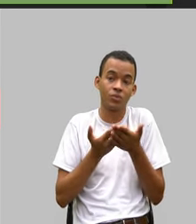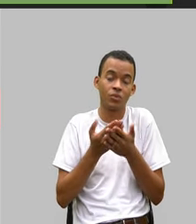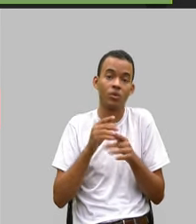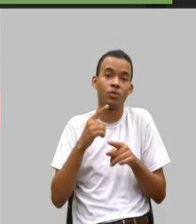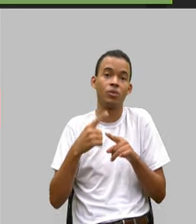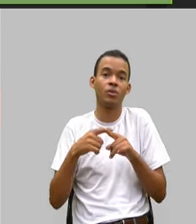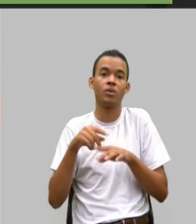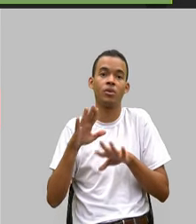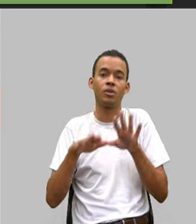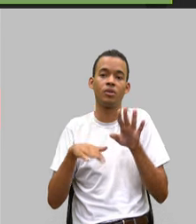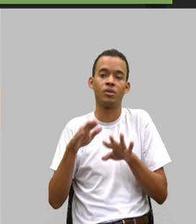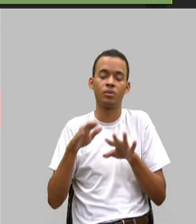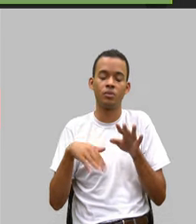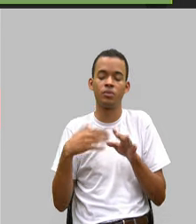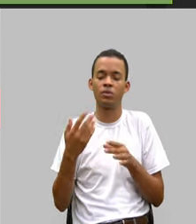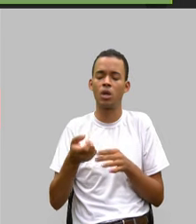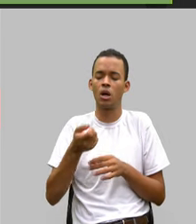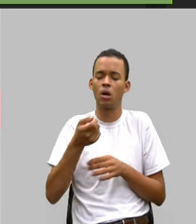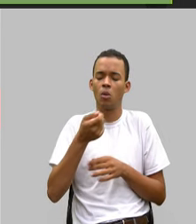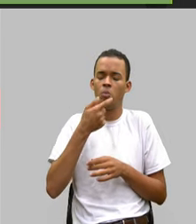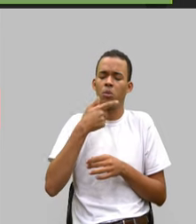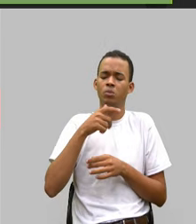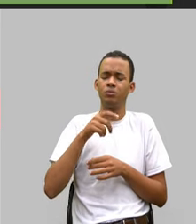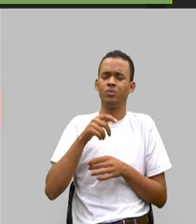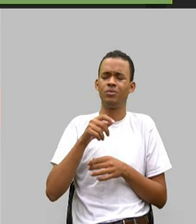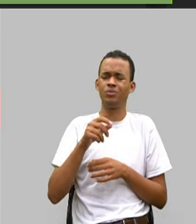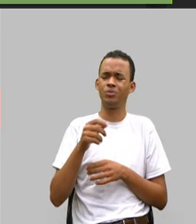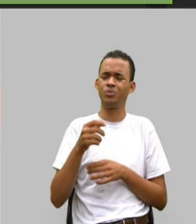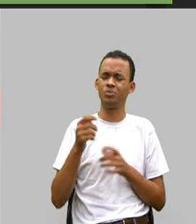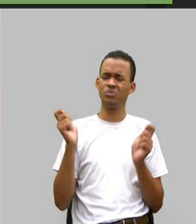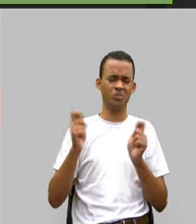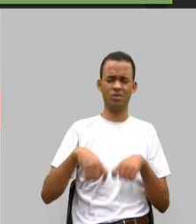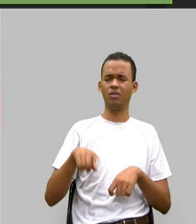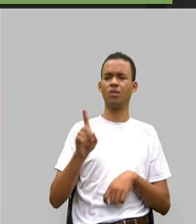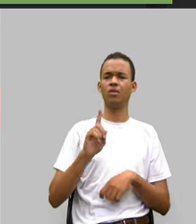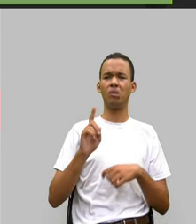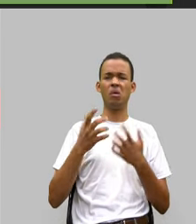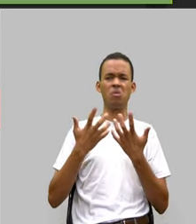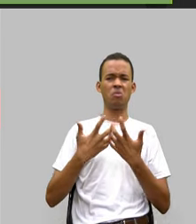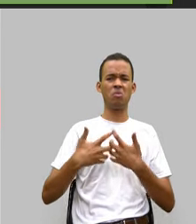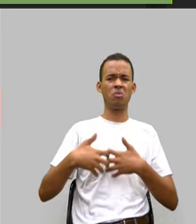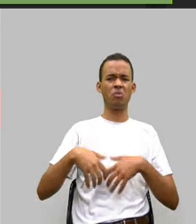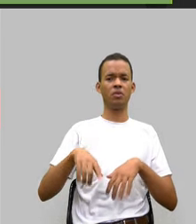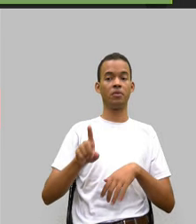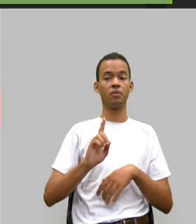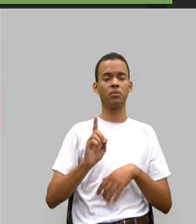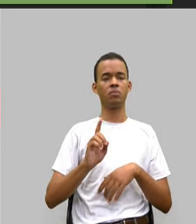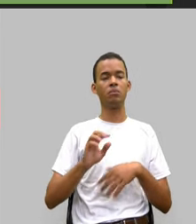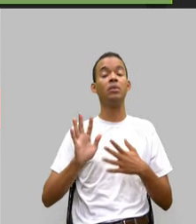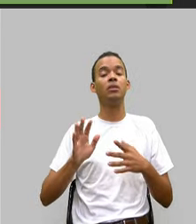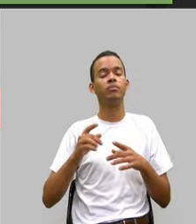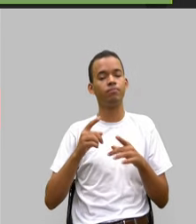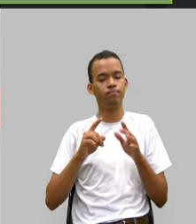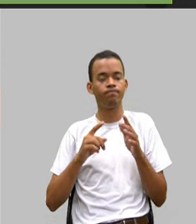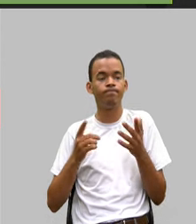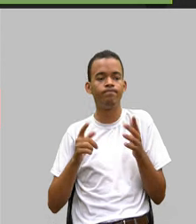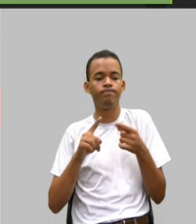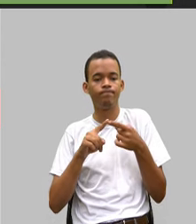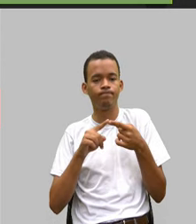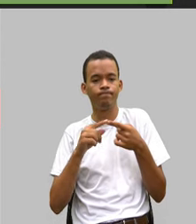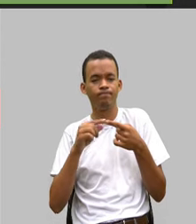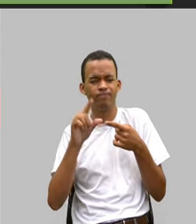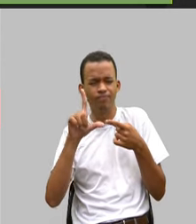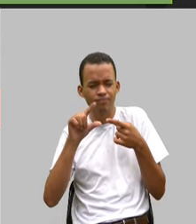cannabis não funciona mas não funciona por quê a formulação foi indicada corretamente a dose foi indicada